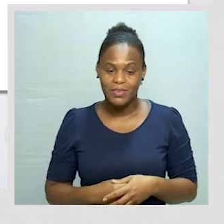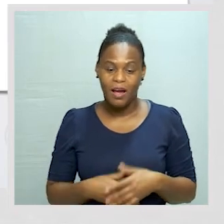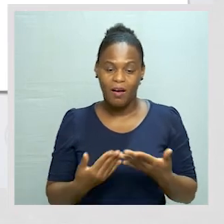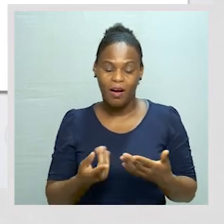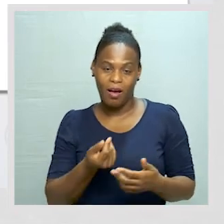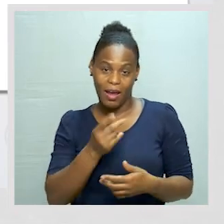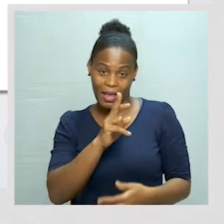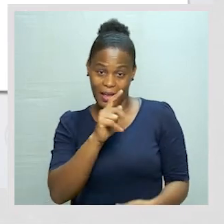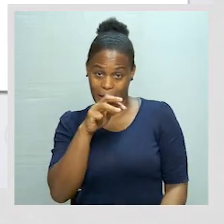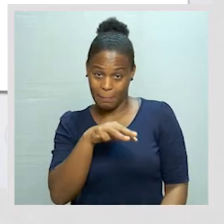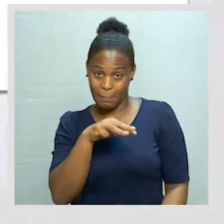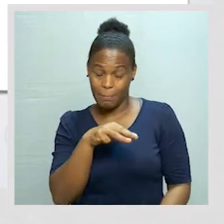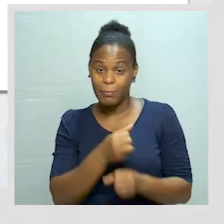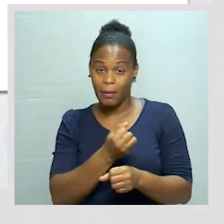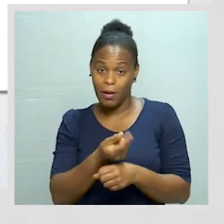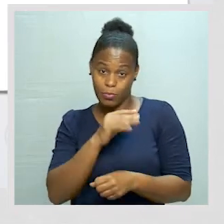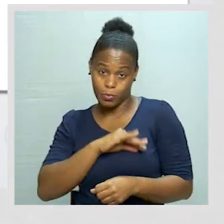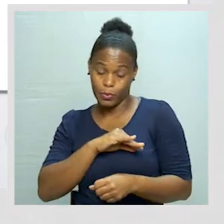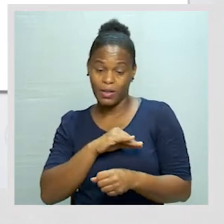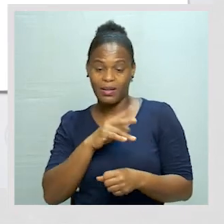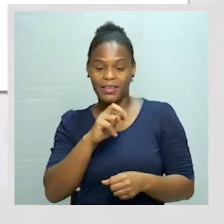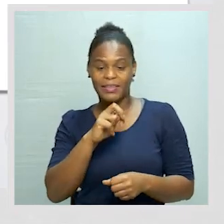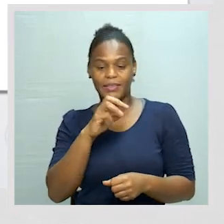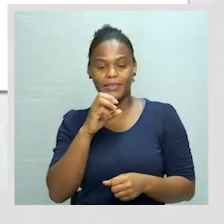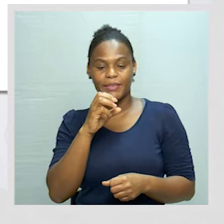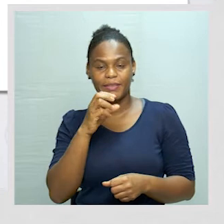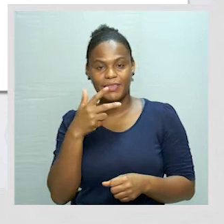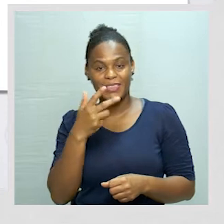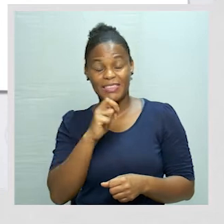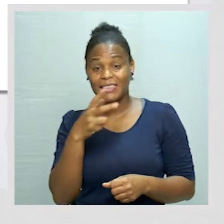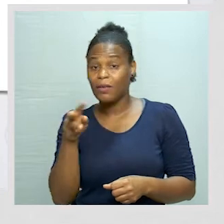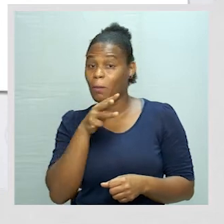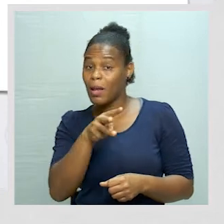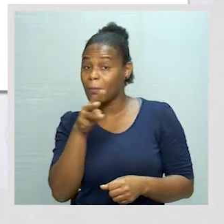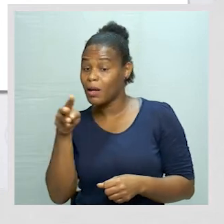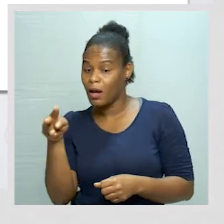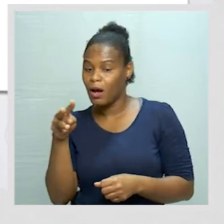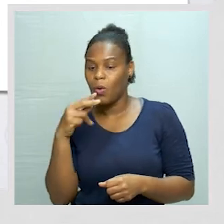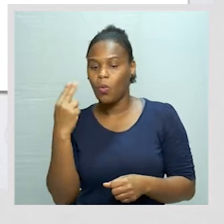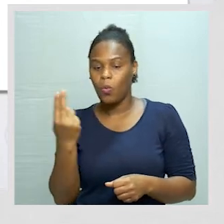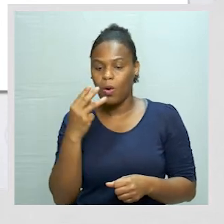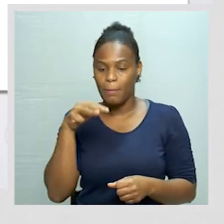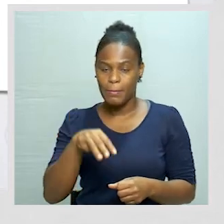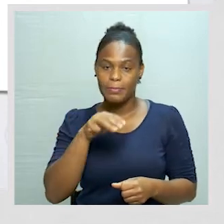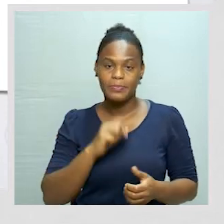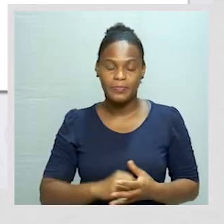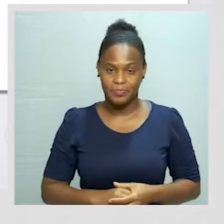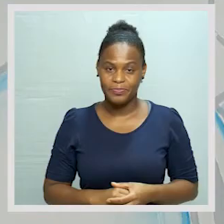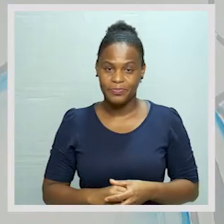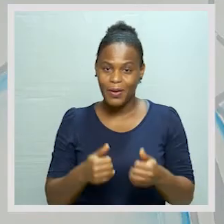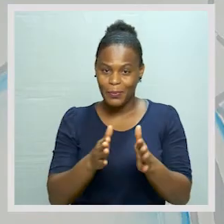que as remunerações do trabalho é de 300 mil milhões de unidades